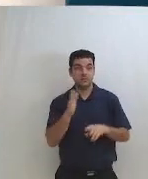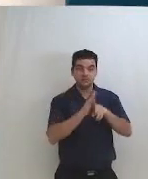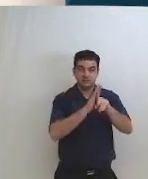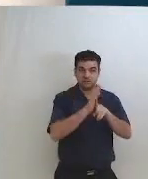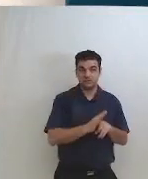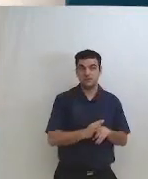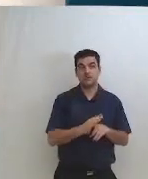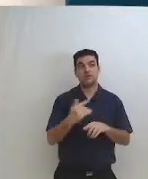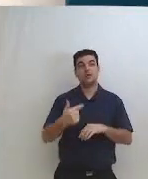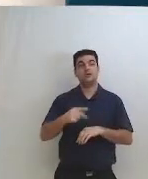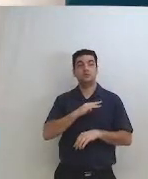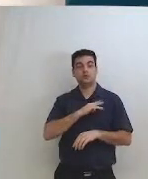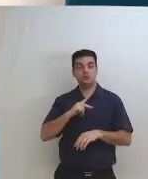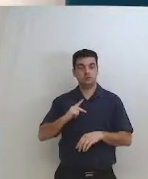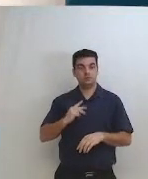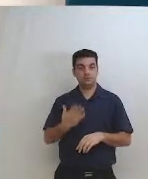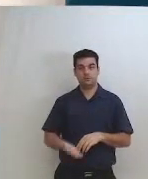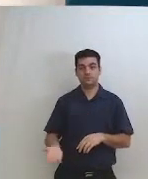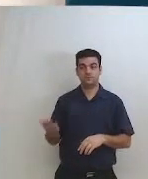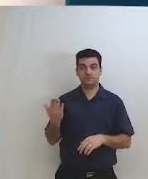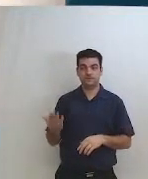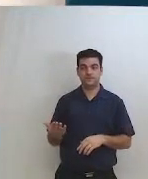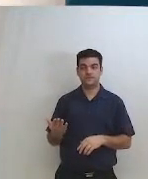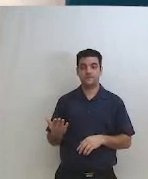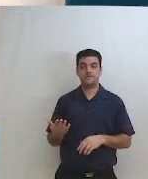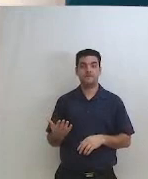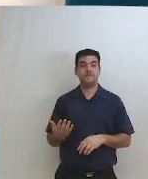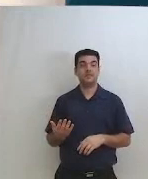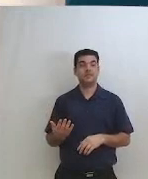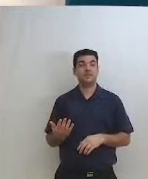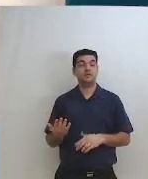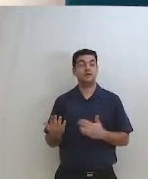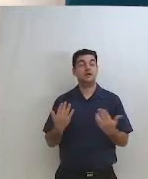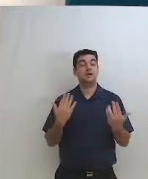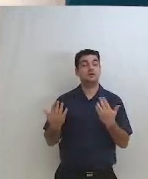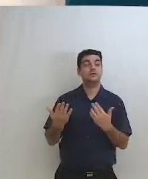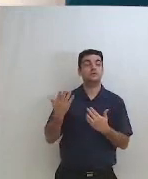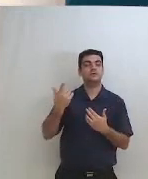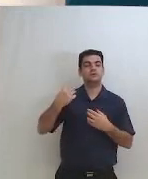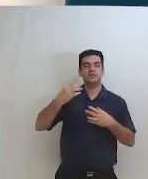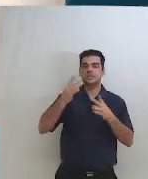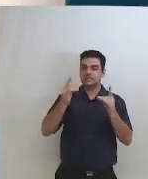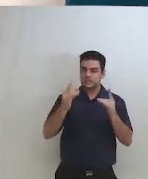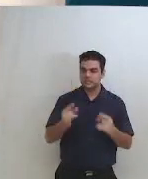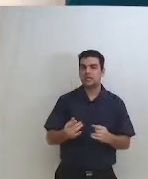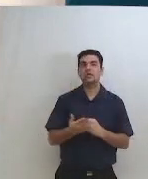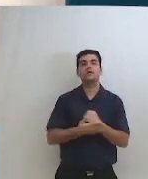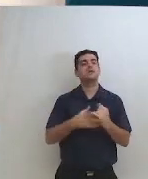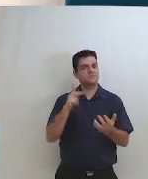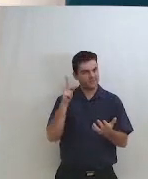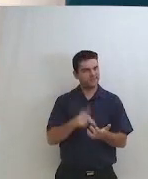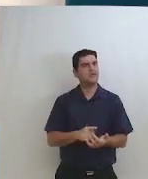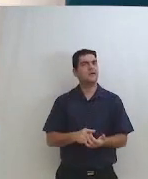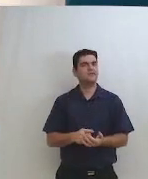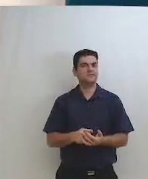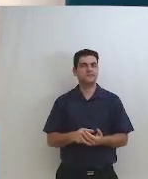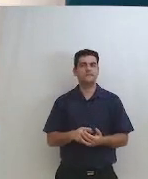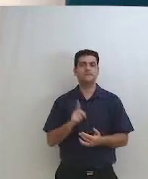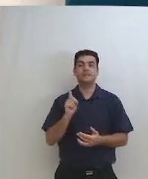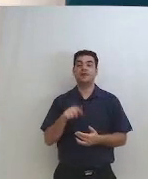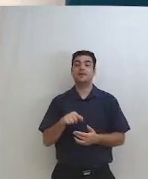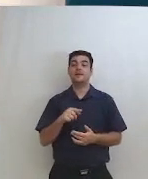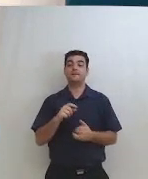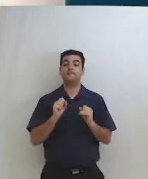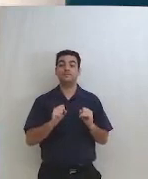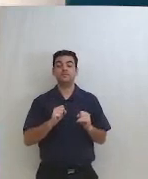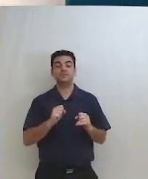República, Mário Luiz Bonsaglia, a ação penal se apoia em elementos, a princípio, verossímeis, a justificar a acusação, restando preenchidos